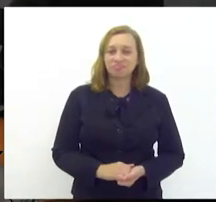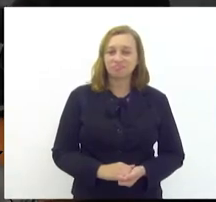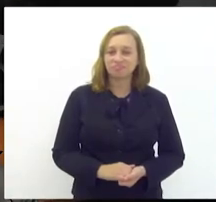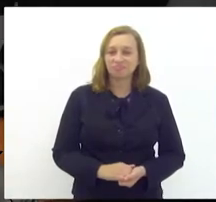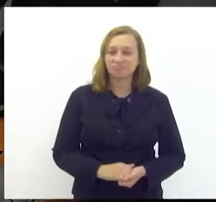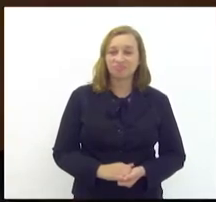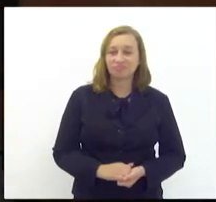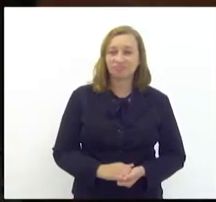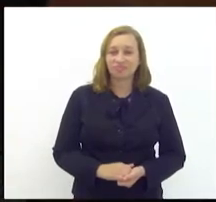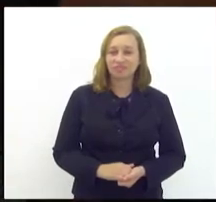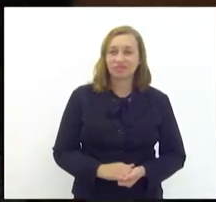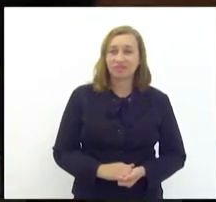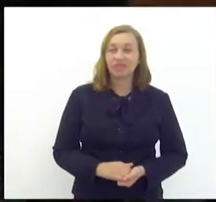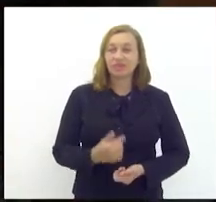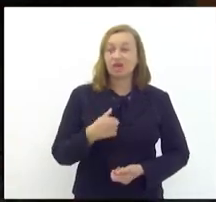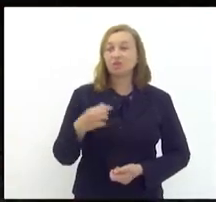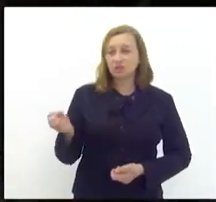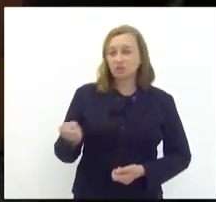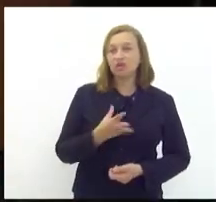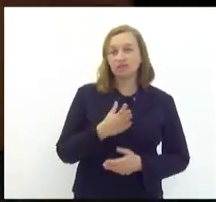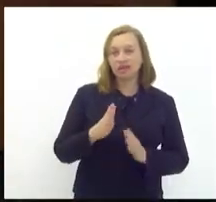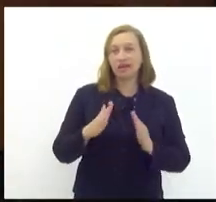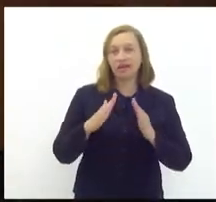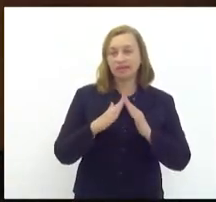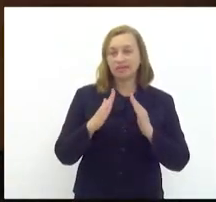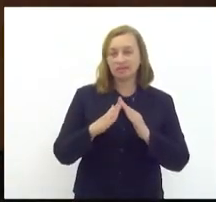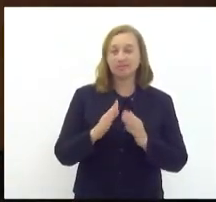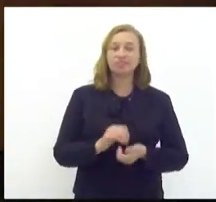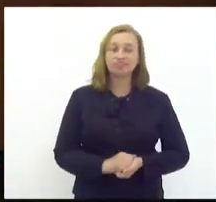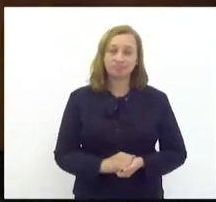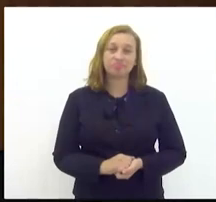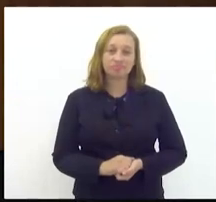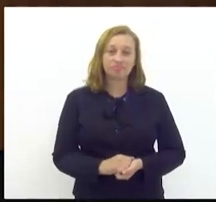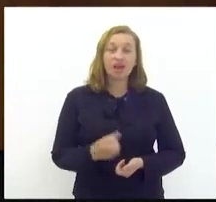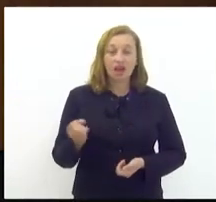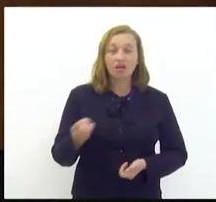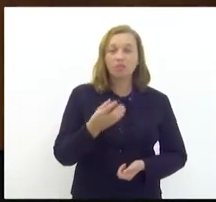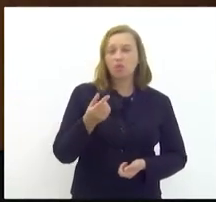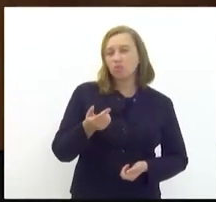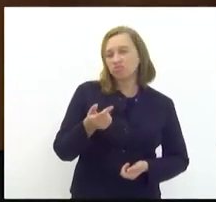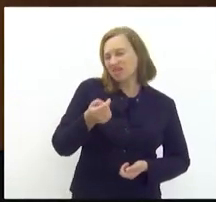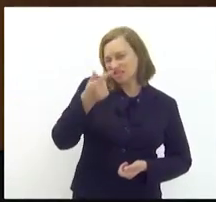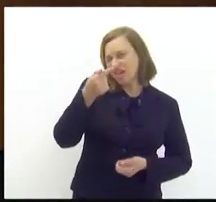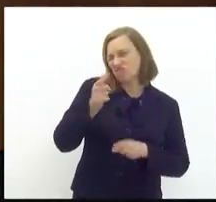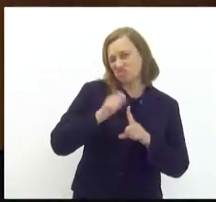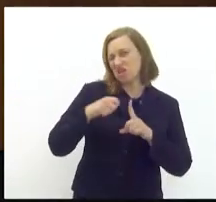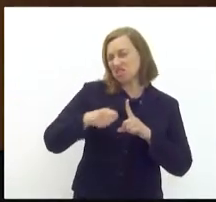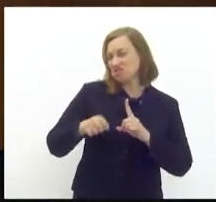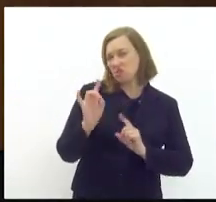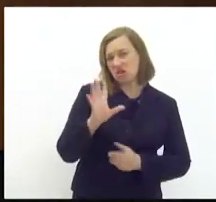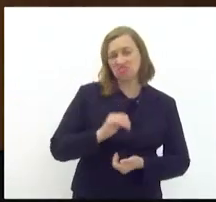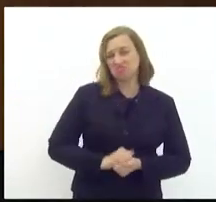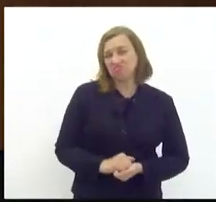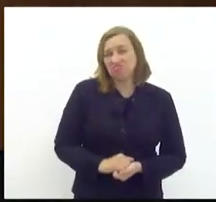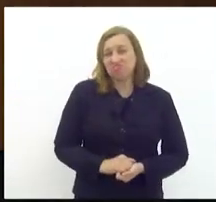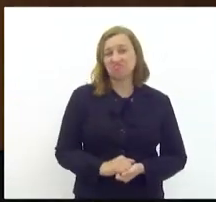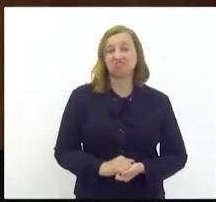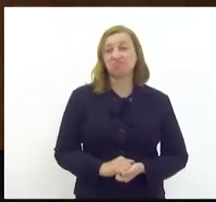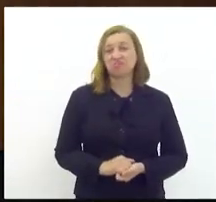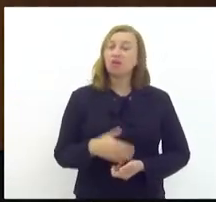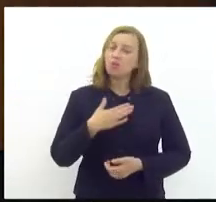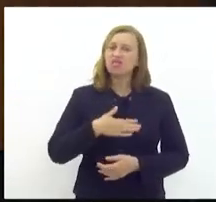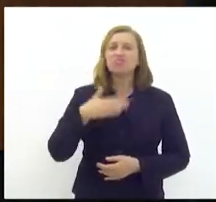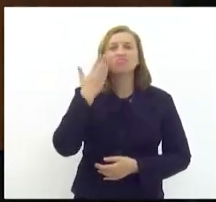como eu sempre falo eu estou nova na casa a pouco mais de sete meses eu gostaria de